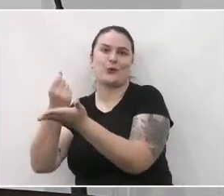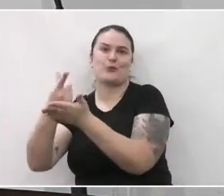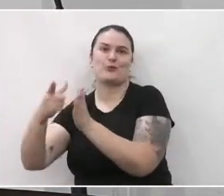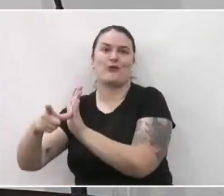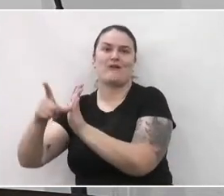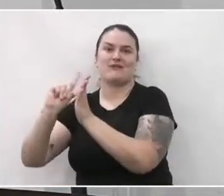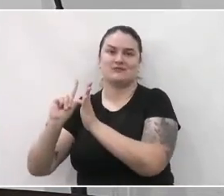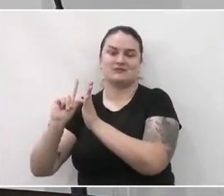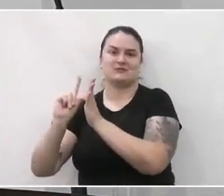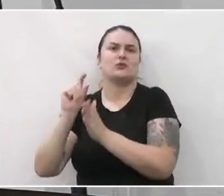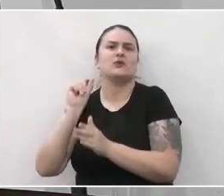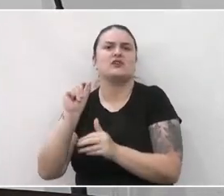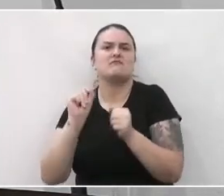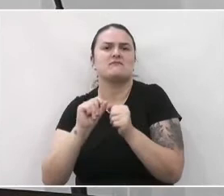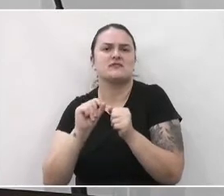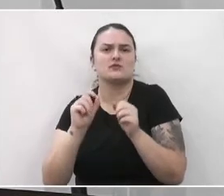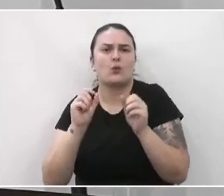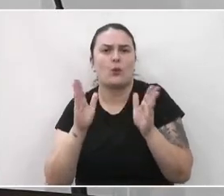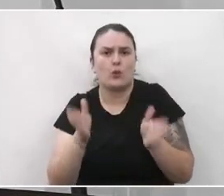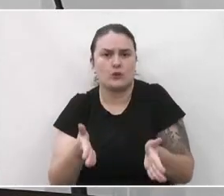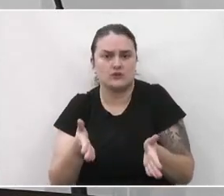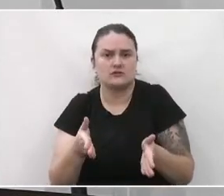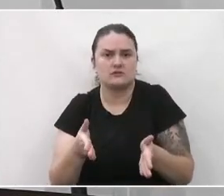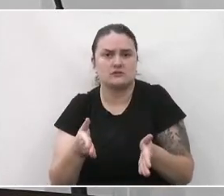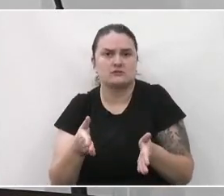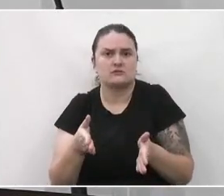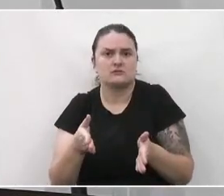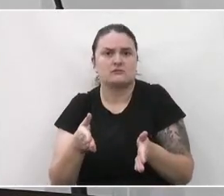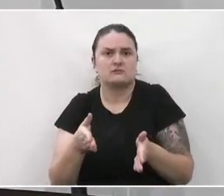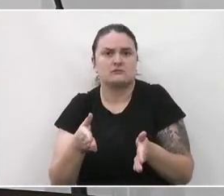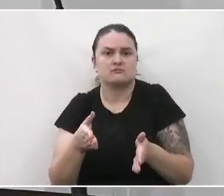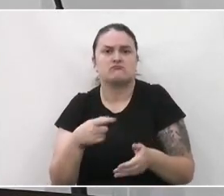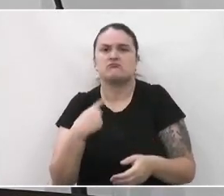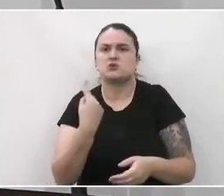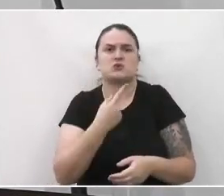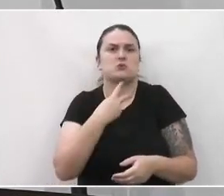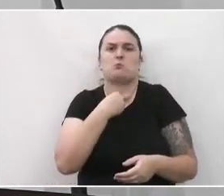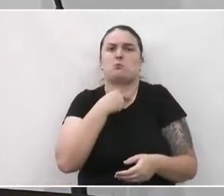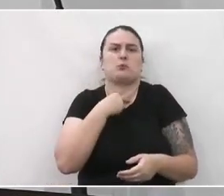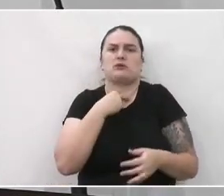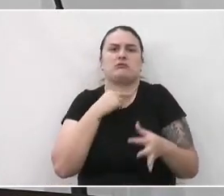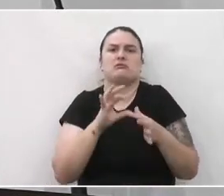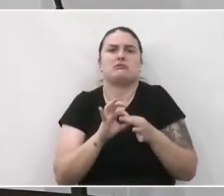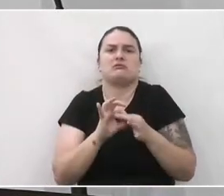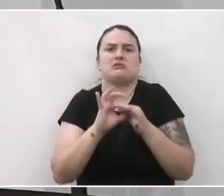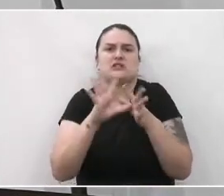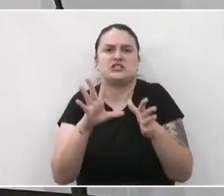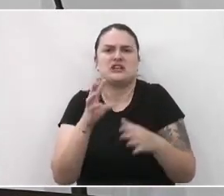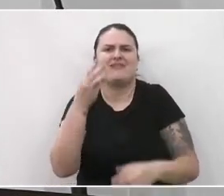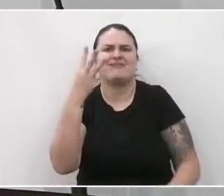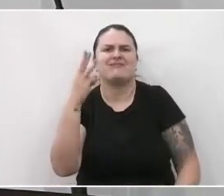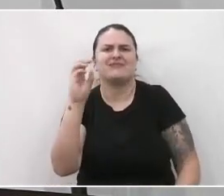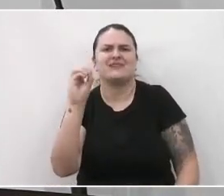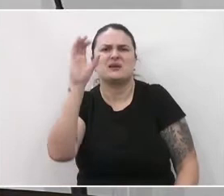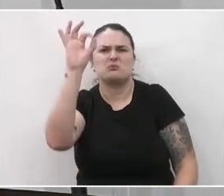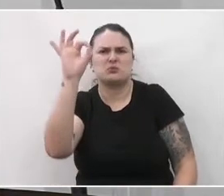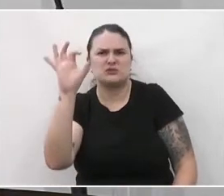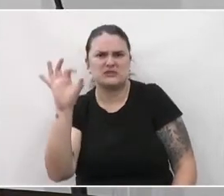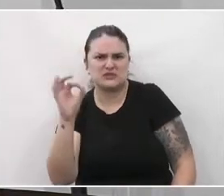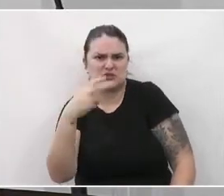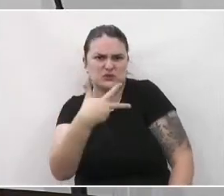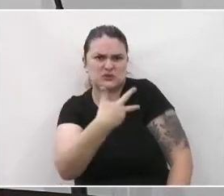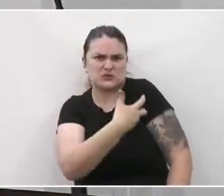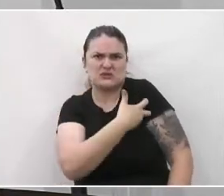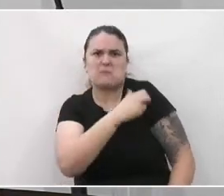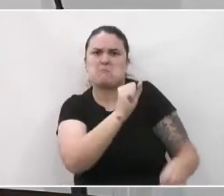podemos fazer hoje? Eu acho que nós temos que fazer exatamente isso. Nós não podemos deixar que 30% das doses